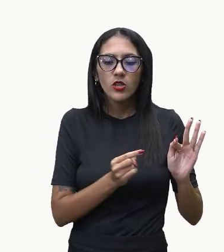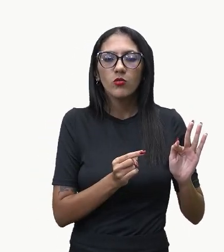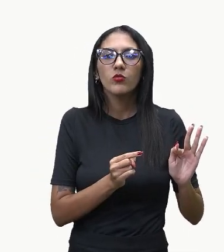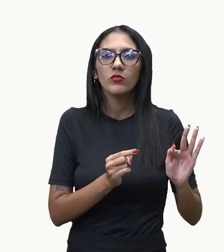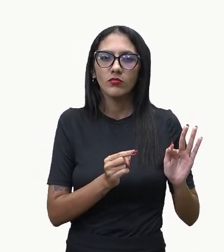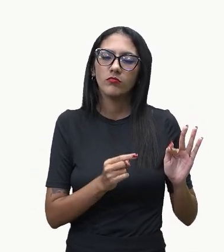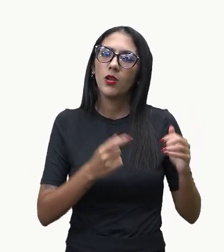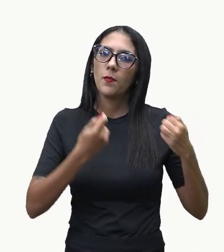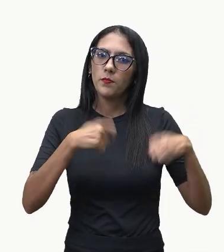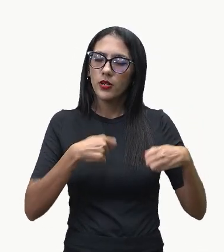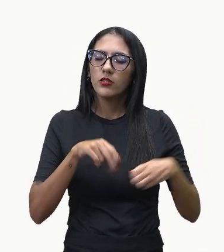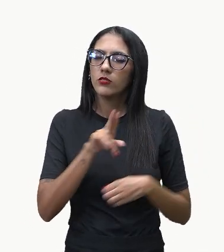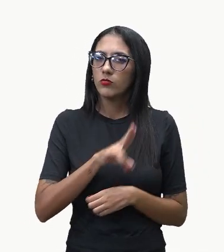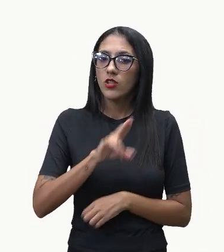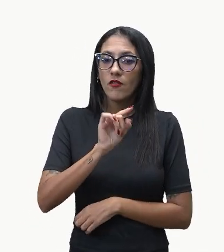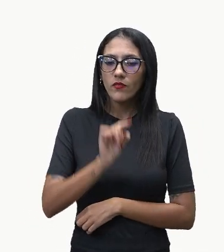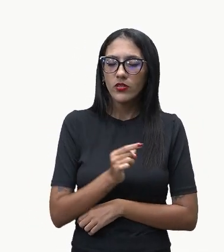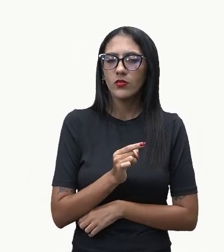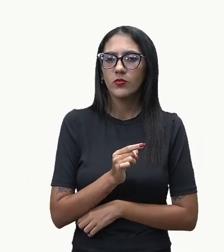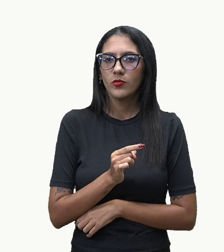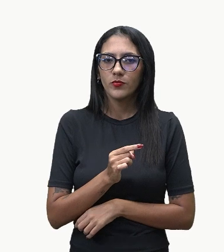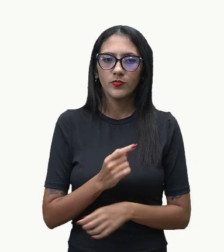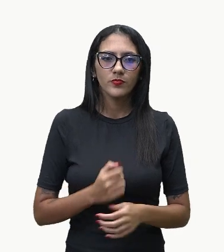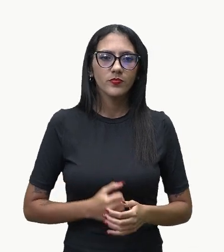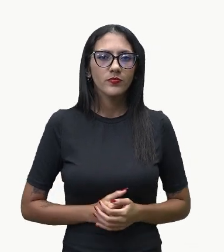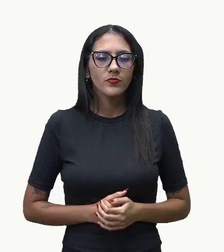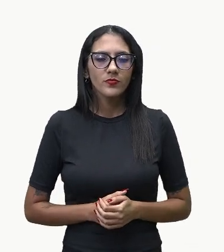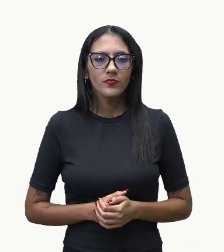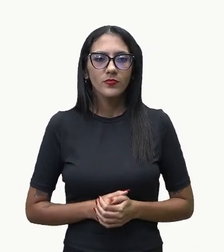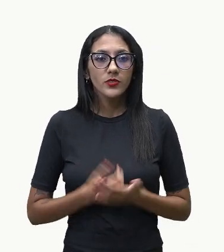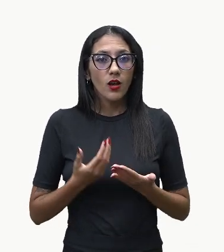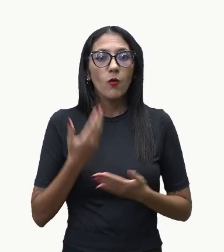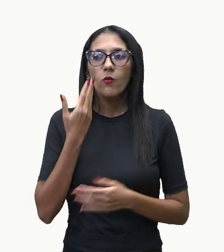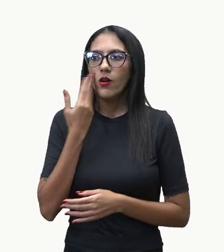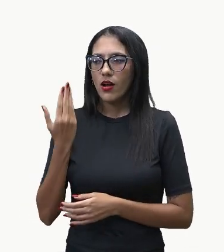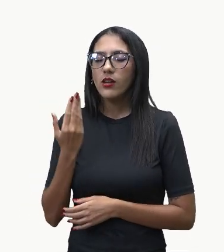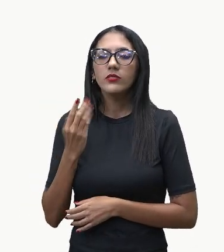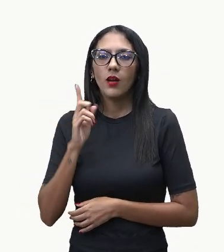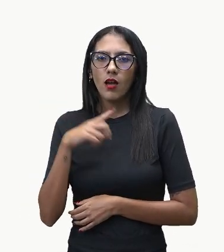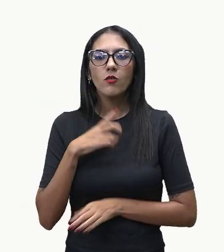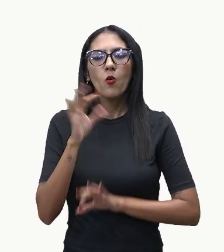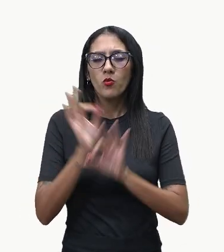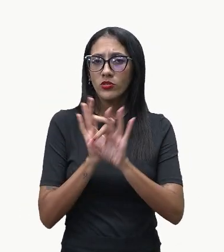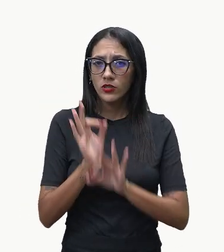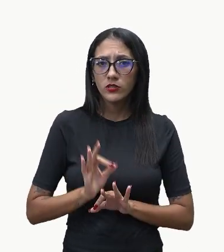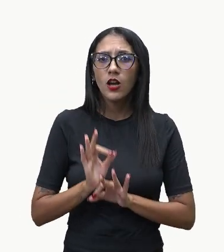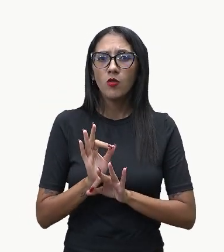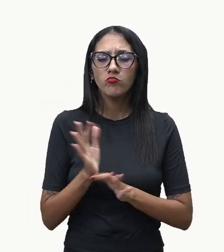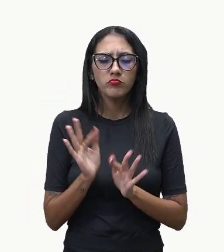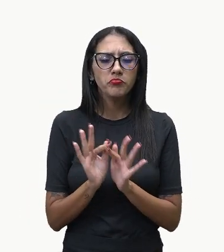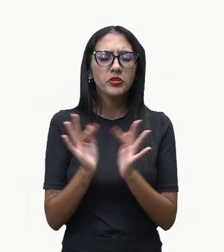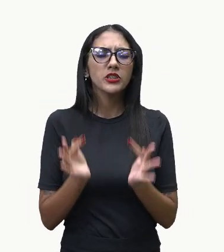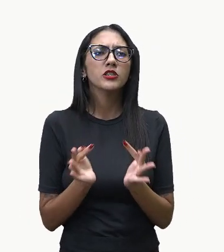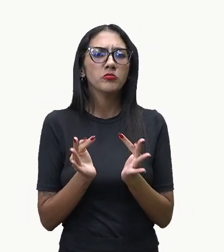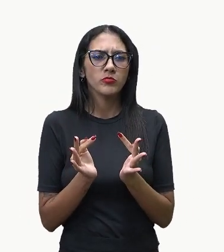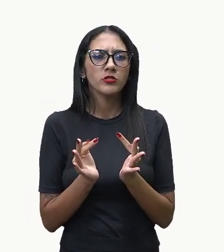a vírgula nesse processo. Então, essa seria a ordem direta, a ordem comum, a ordem, vamos dizer